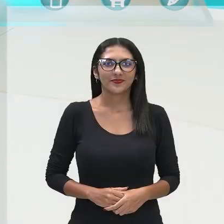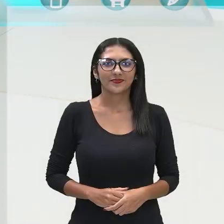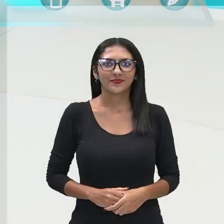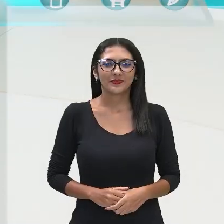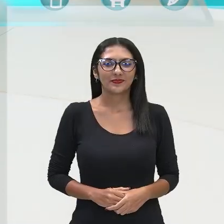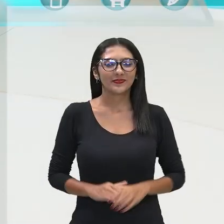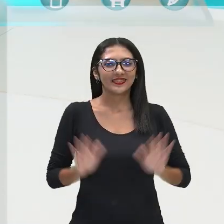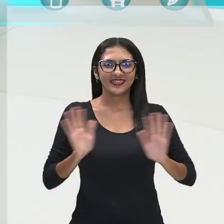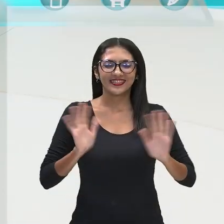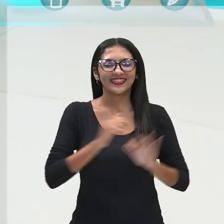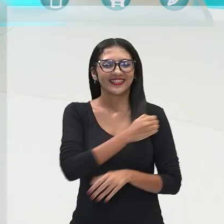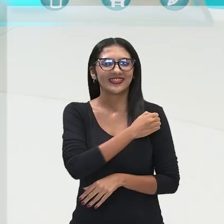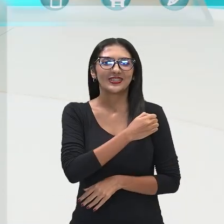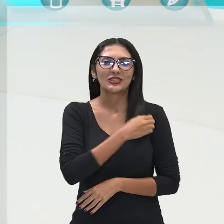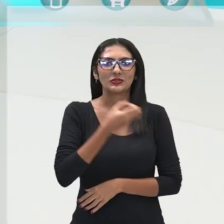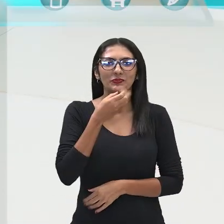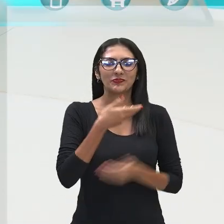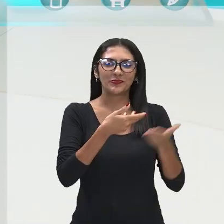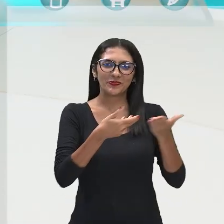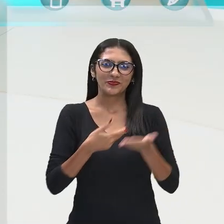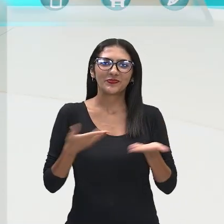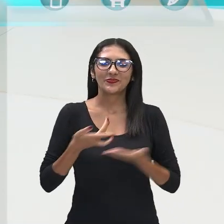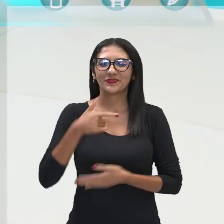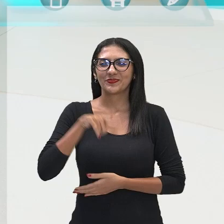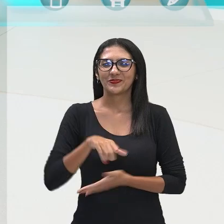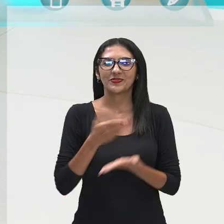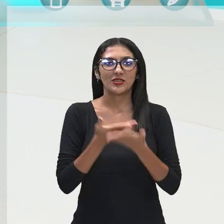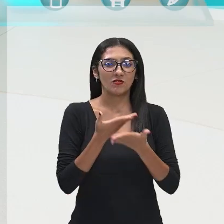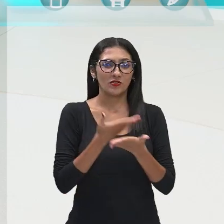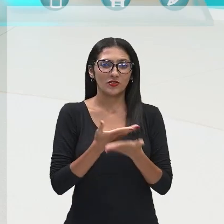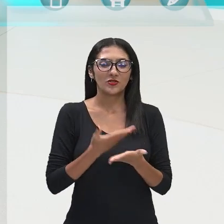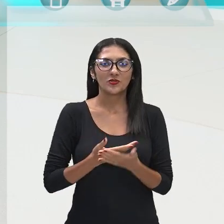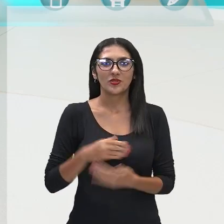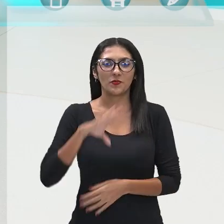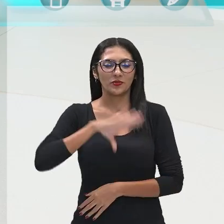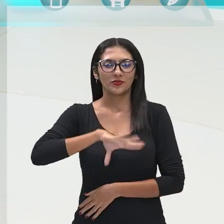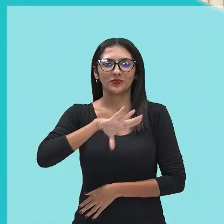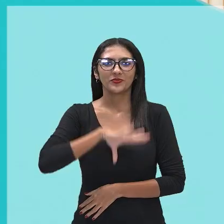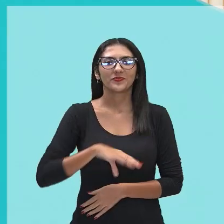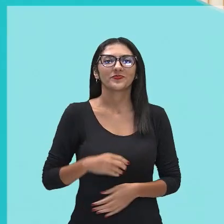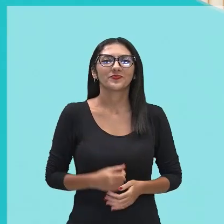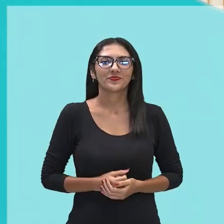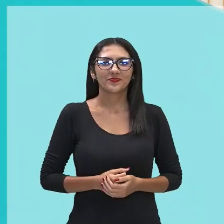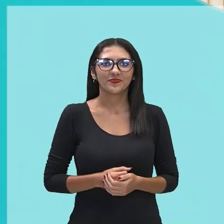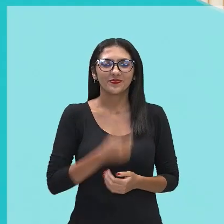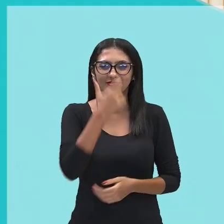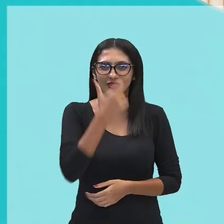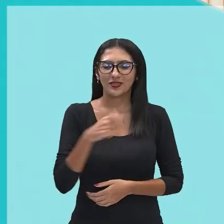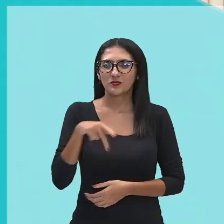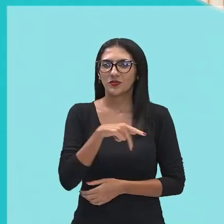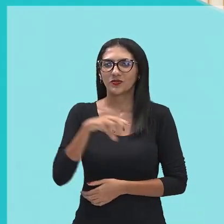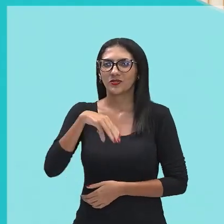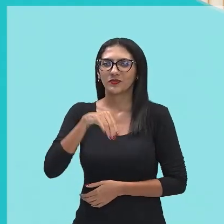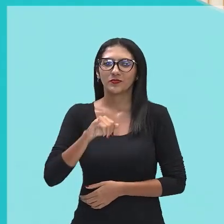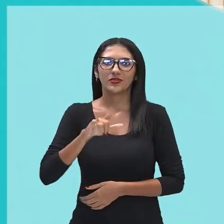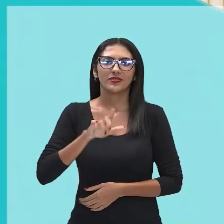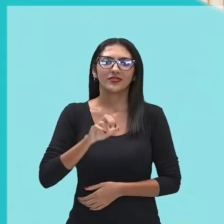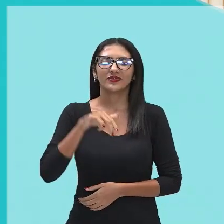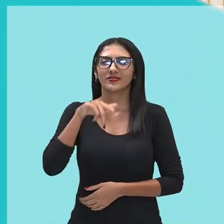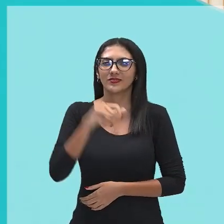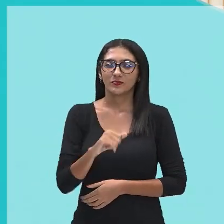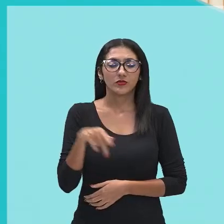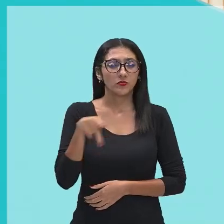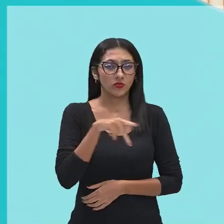Olá, alunos! Sejam bem-vindos a mais uma aula de língua portuguesa. Eu sou Milena Marães, professora de